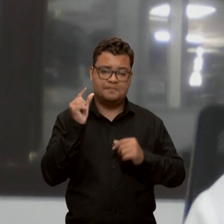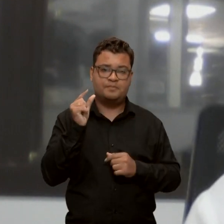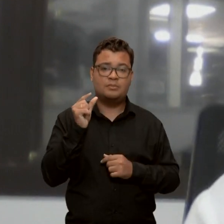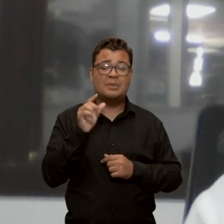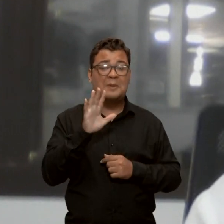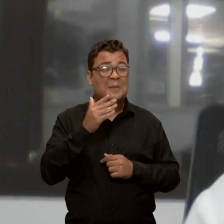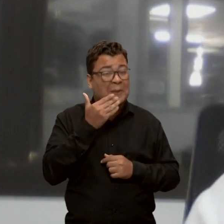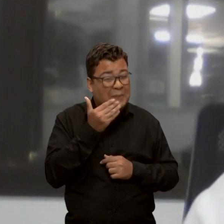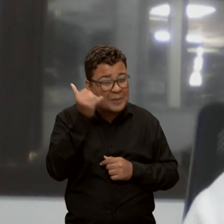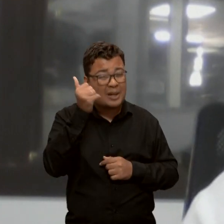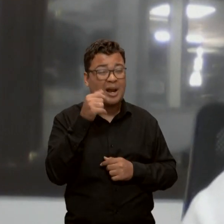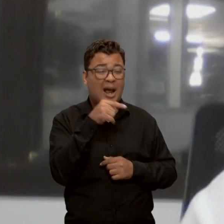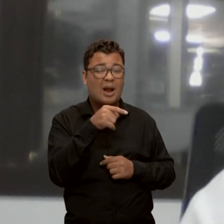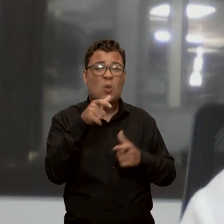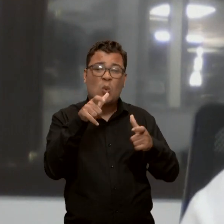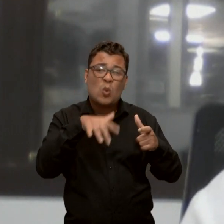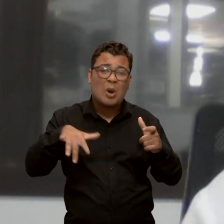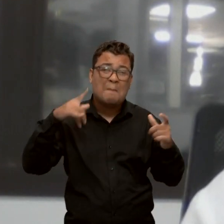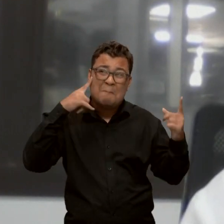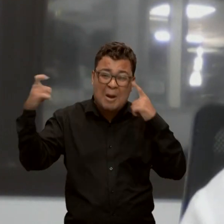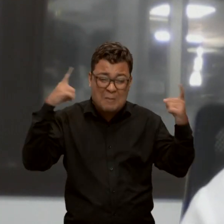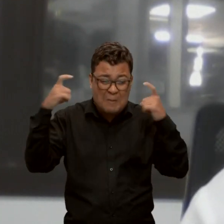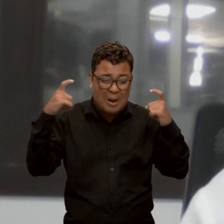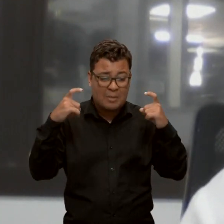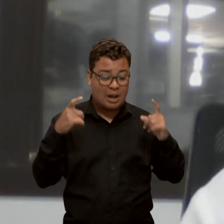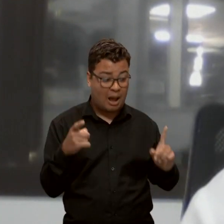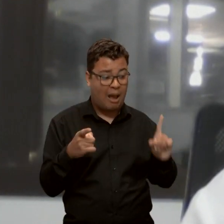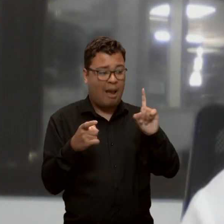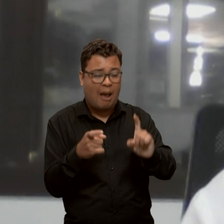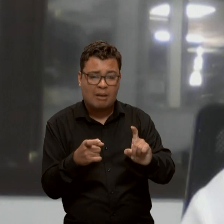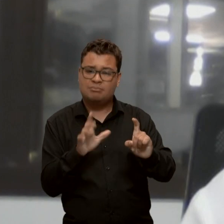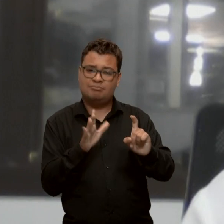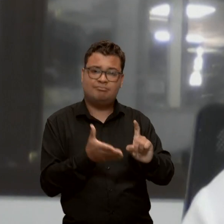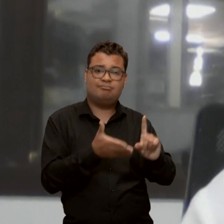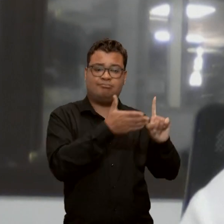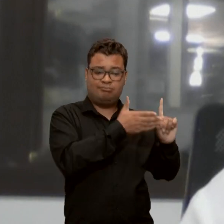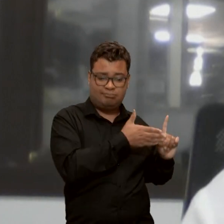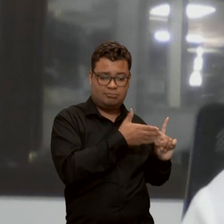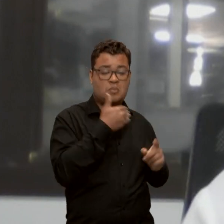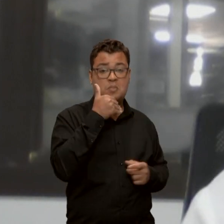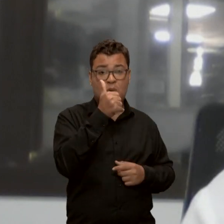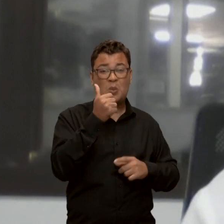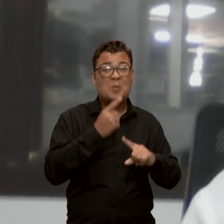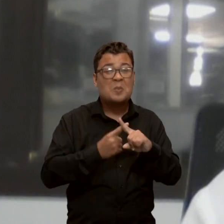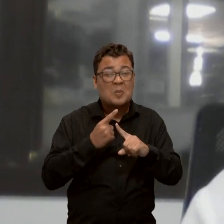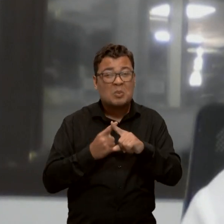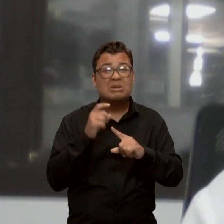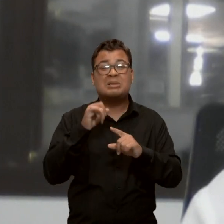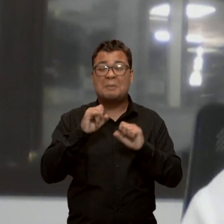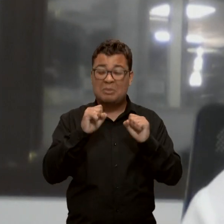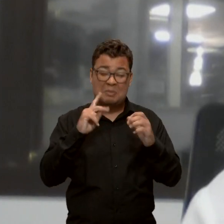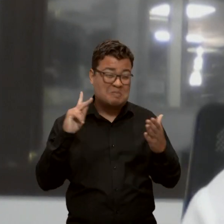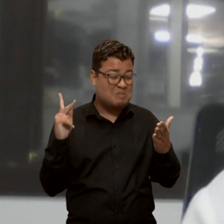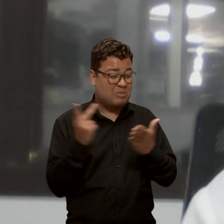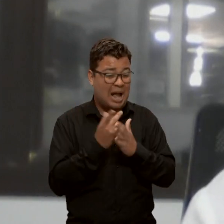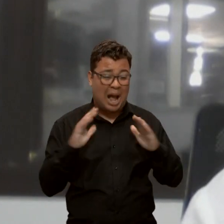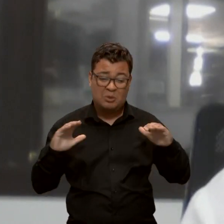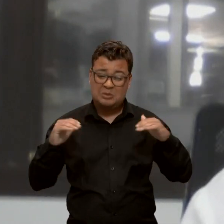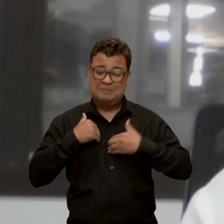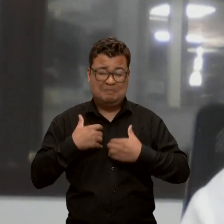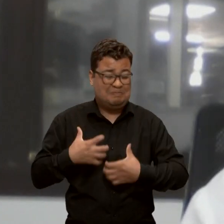essa pessoa ao ruído, porque isso pode, inclusive, desencadear crises, né, nas pessoas